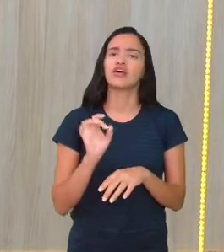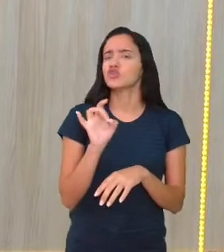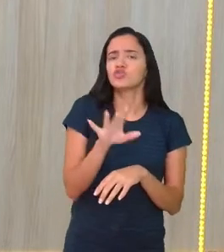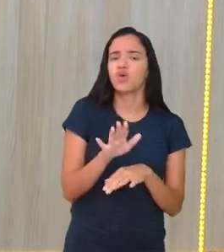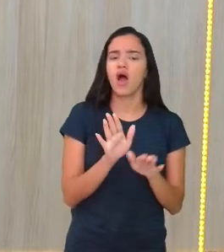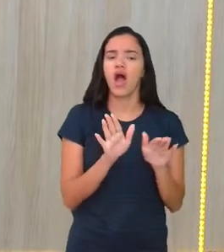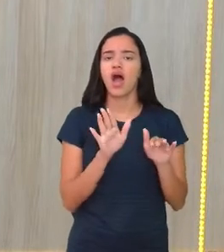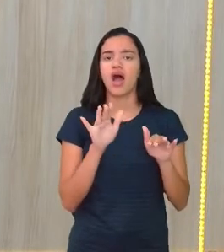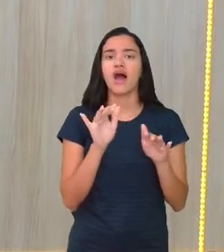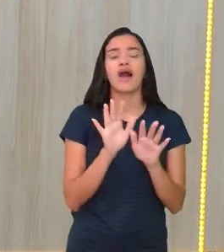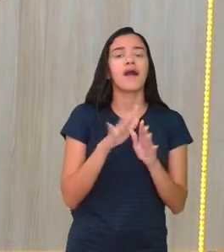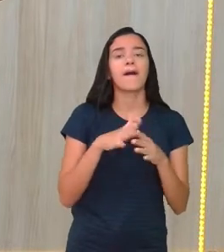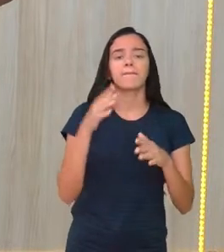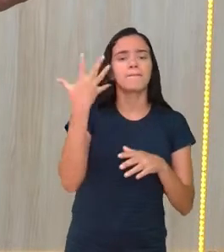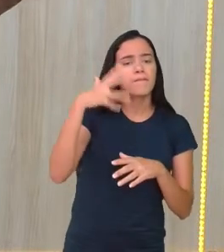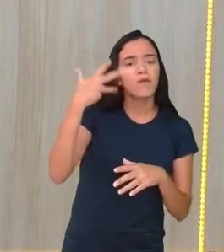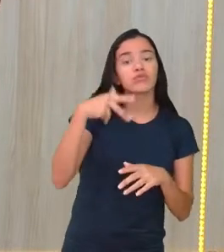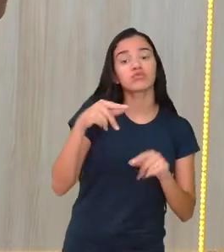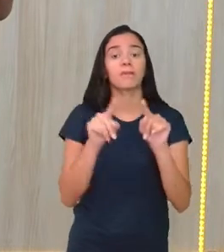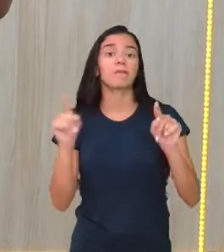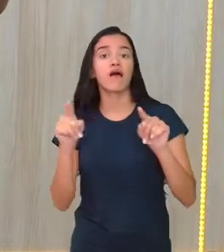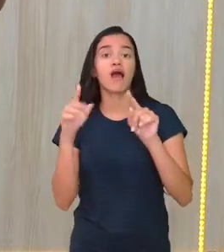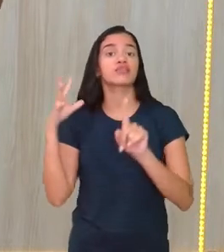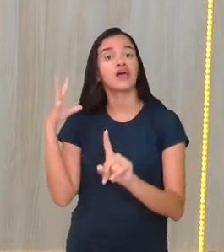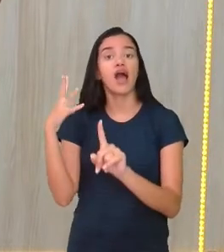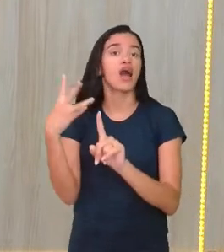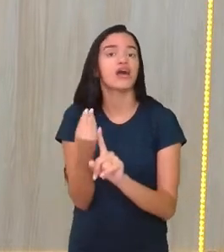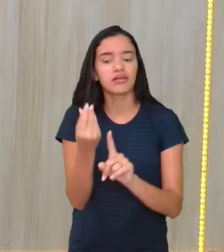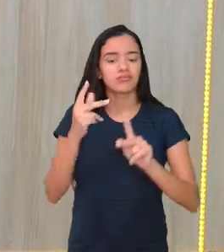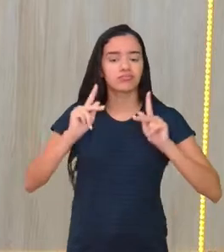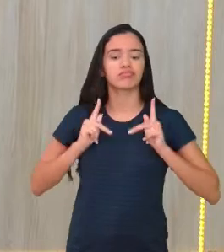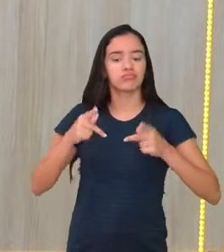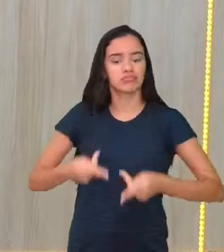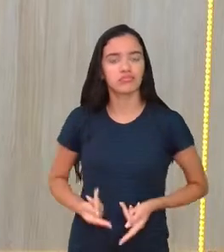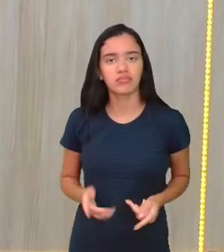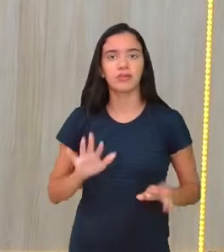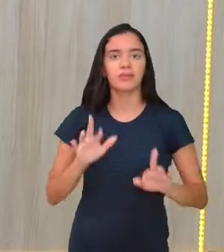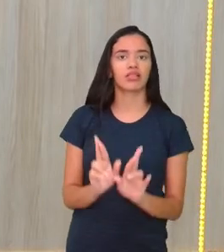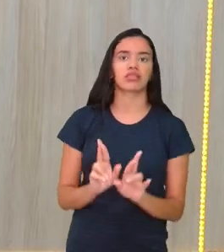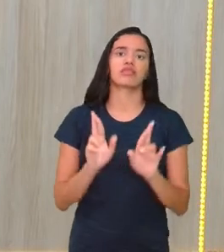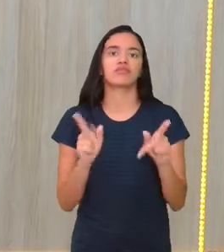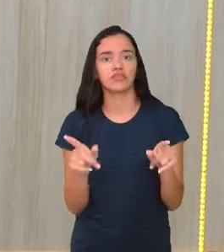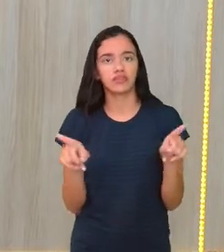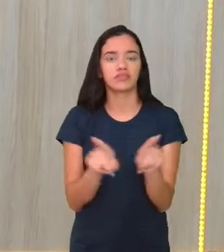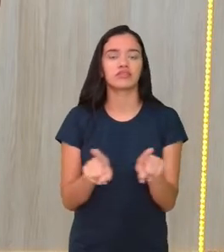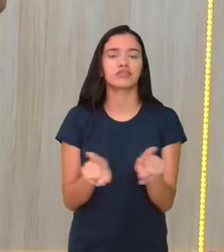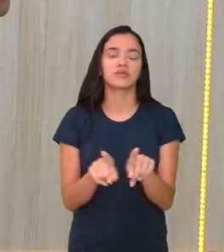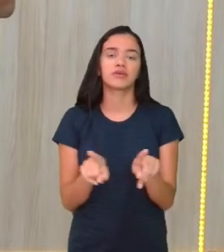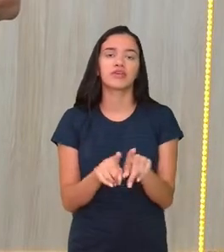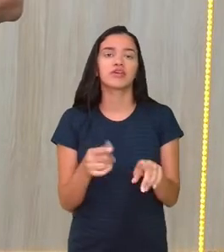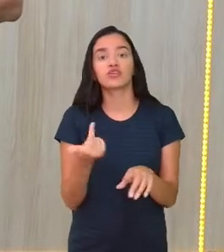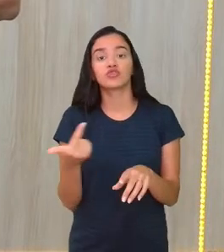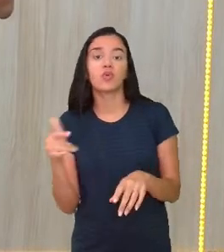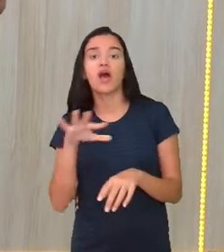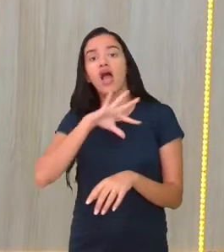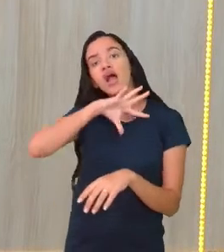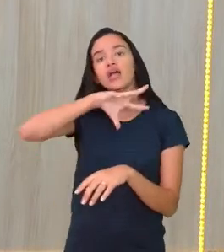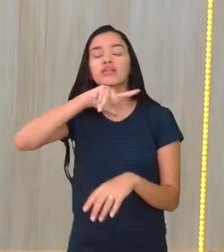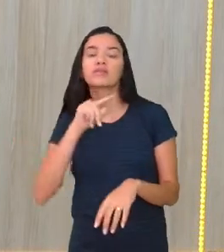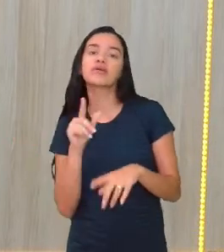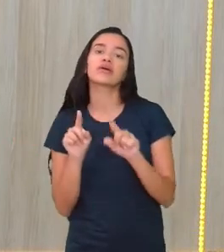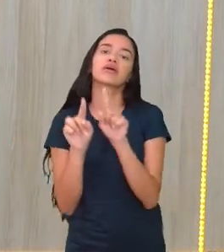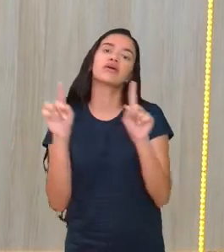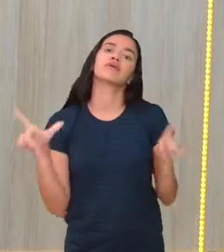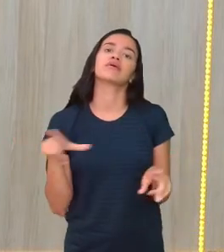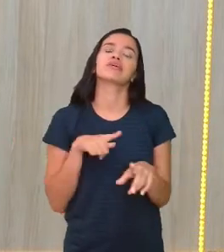só a música, a arte, A arte em né? si, A né? arte que nos humaniza, né? Que nos diferencia dos outros animais, Mas